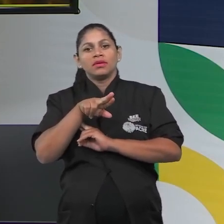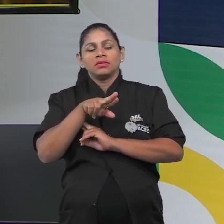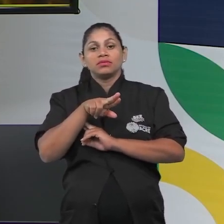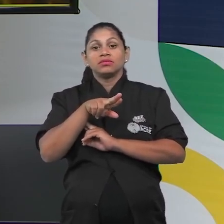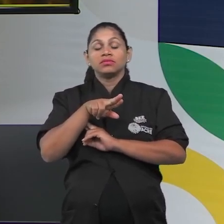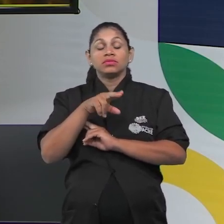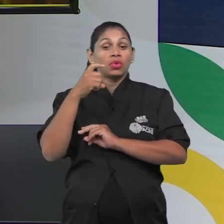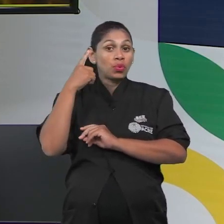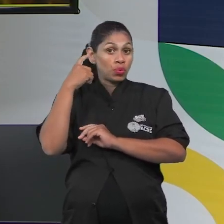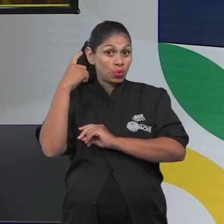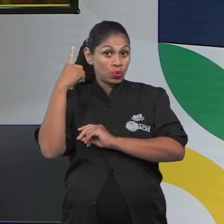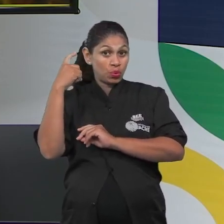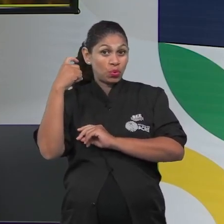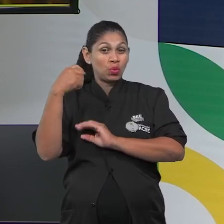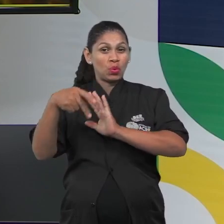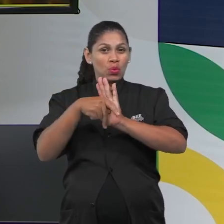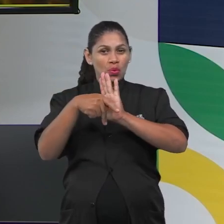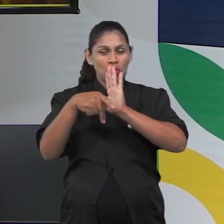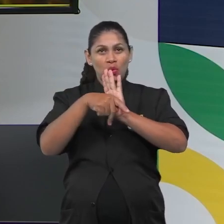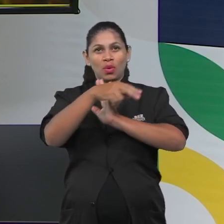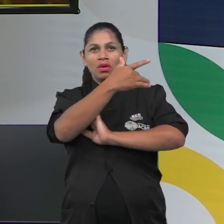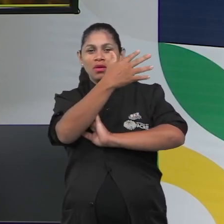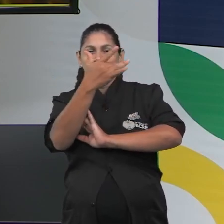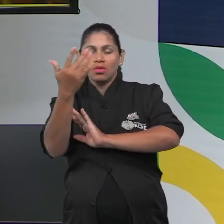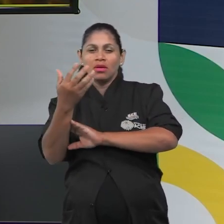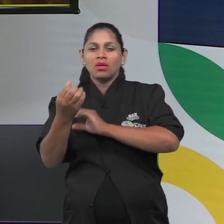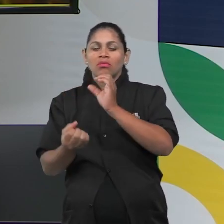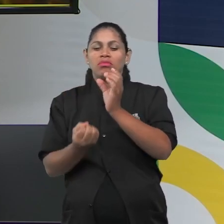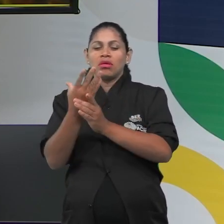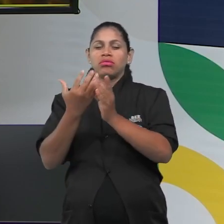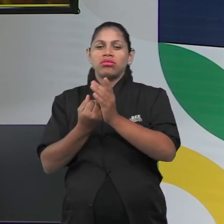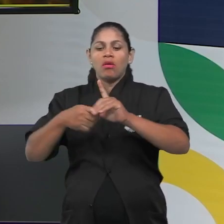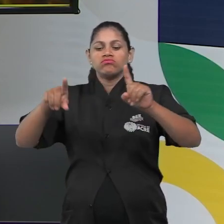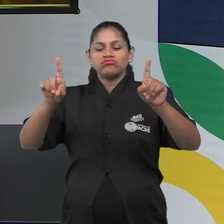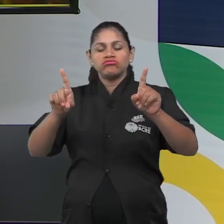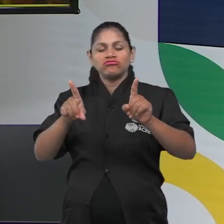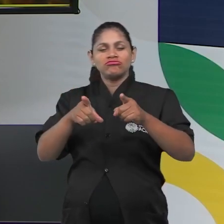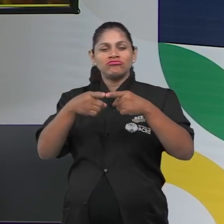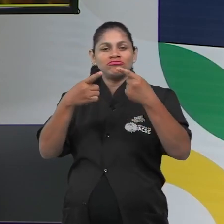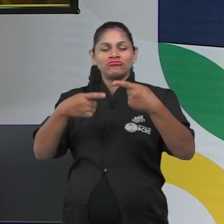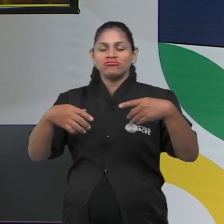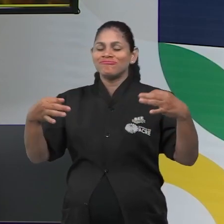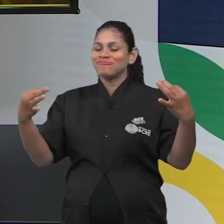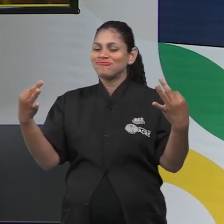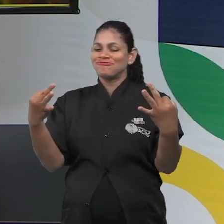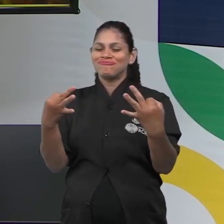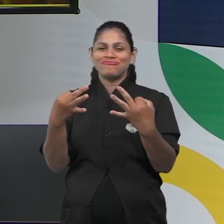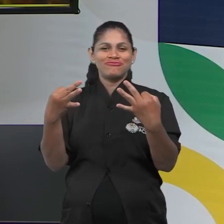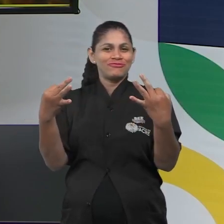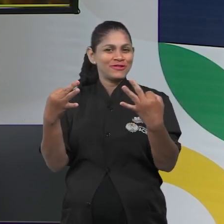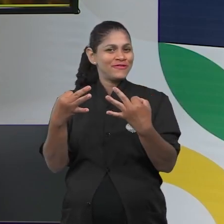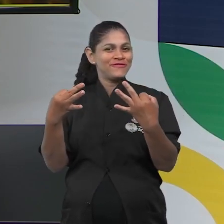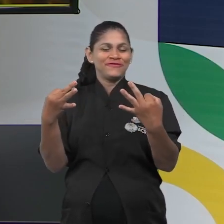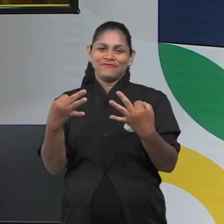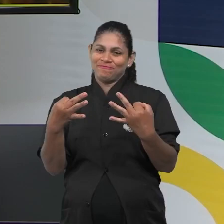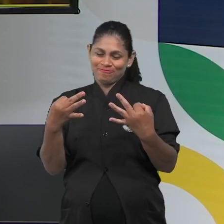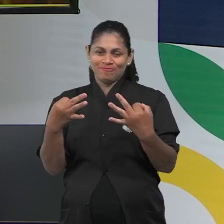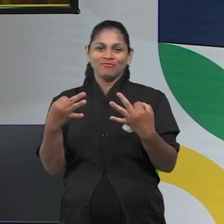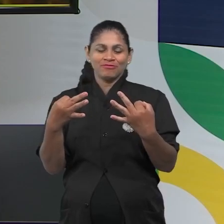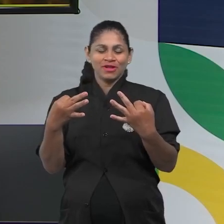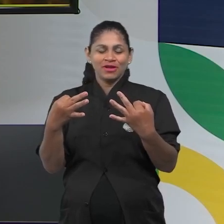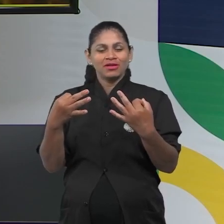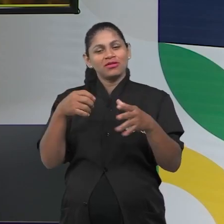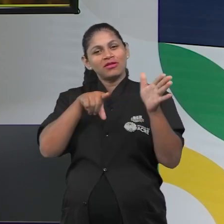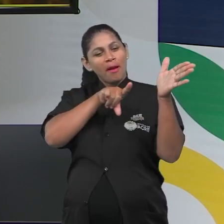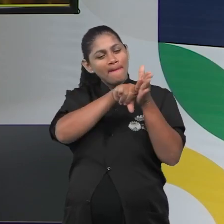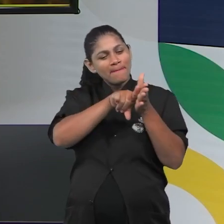sons da natureza para produzir músicas incríveis que lembram esse som. Então, quando a gente às vezes vai lá